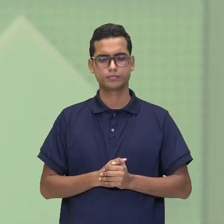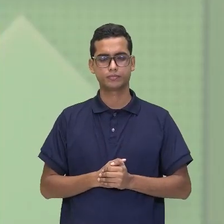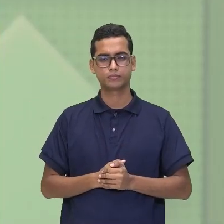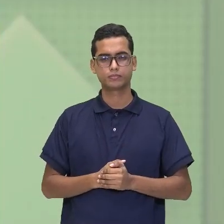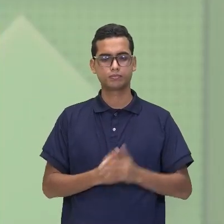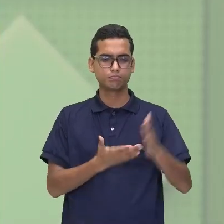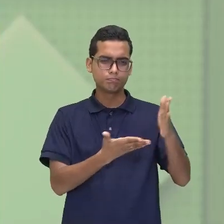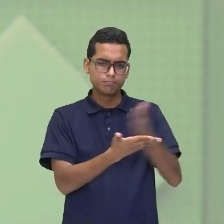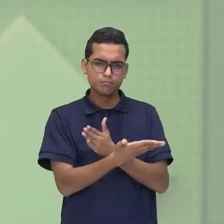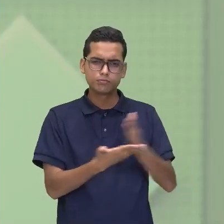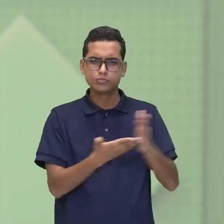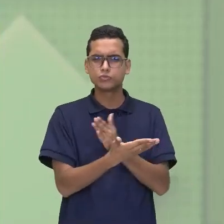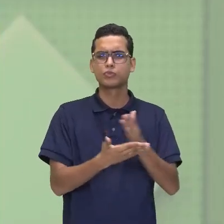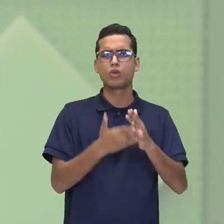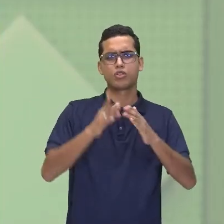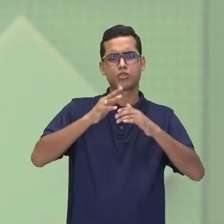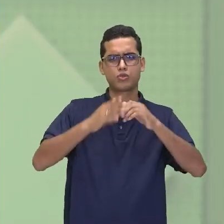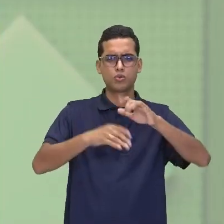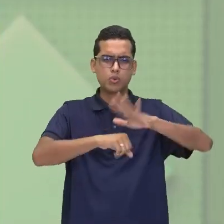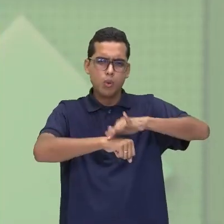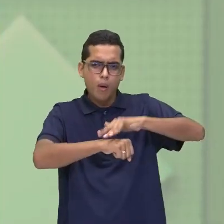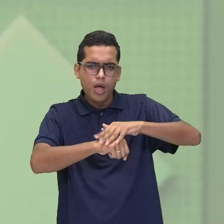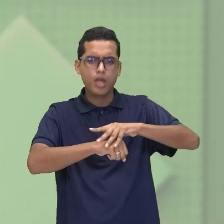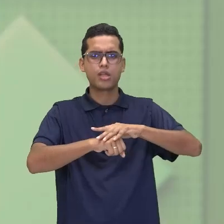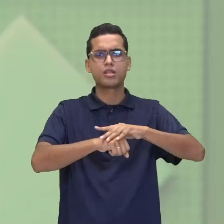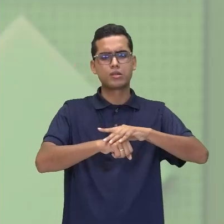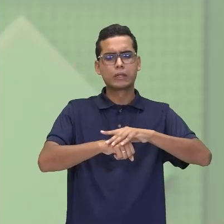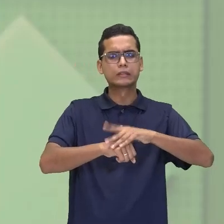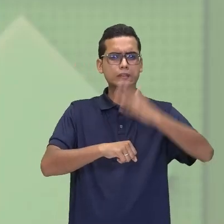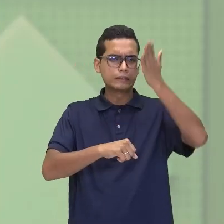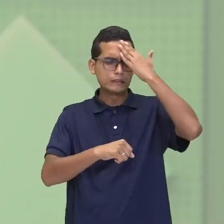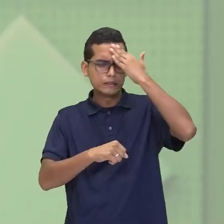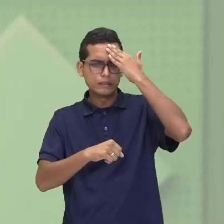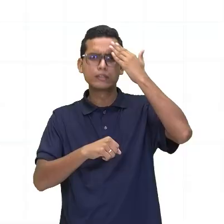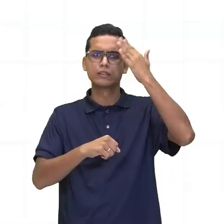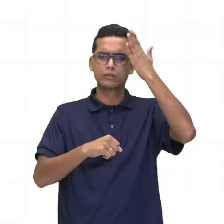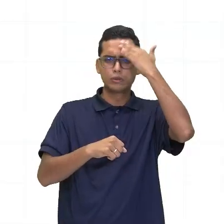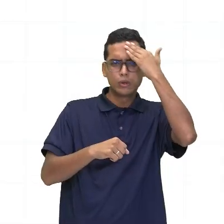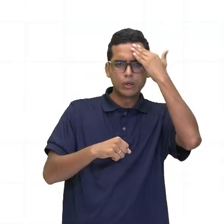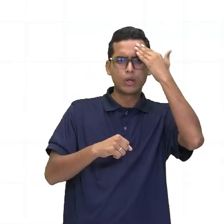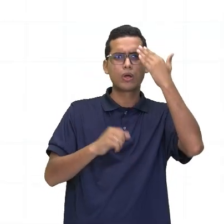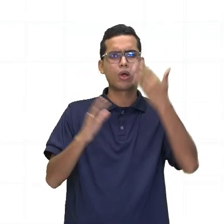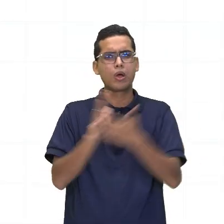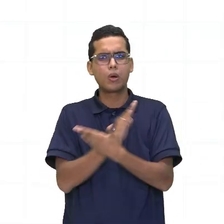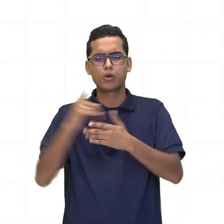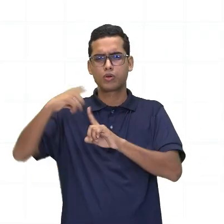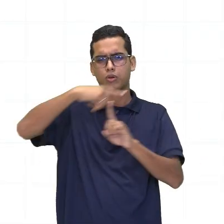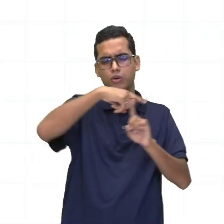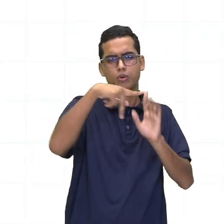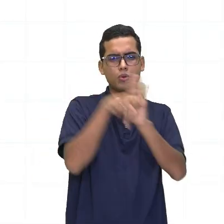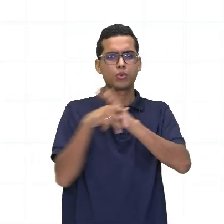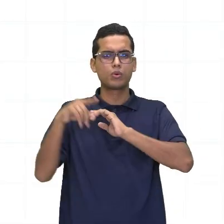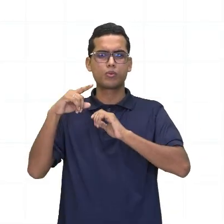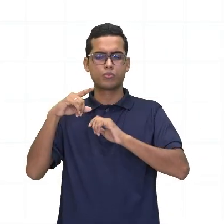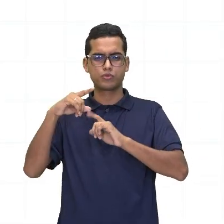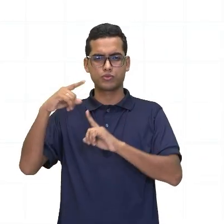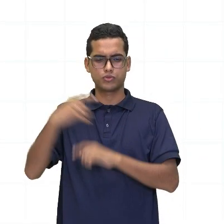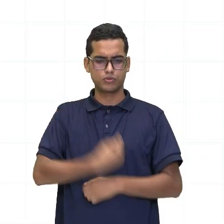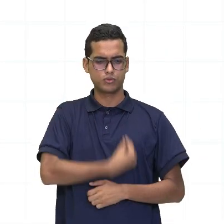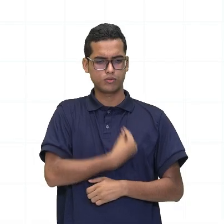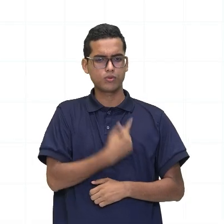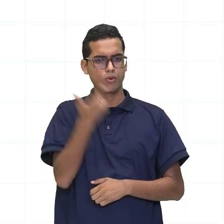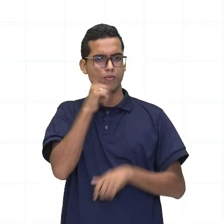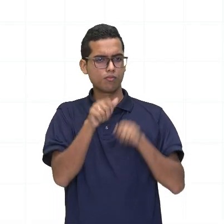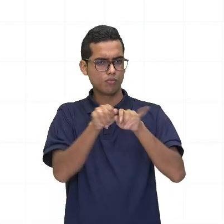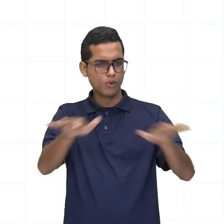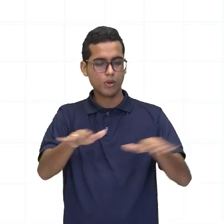doenças e conhecer alguns desses vetores, né, vamos recapitular aí quais são eles. O primeiro deles são os mosquitos,